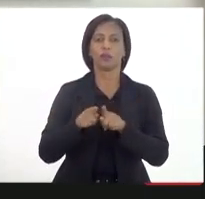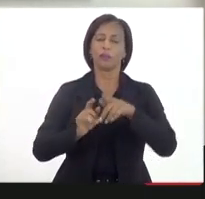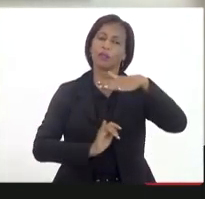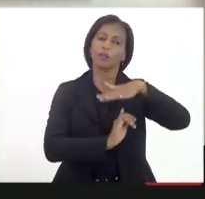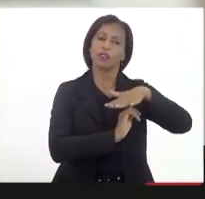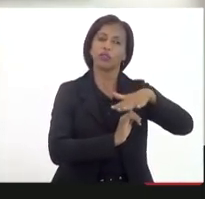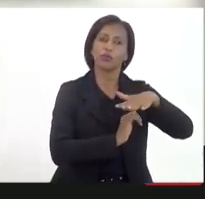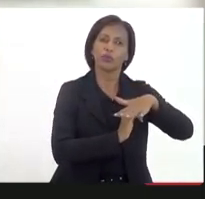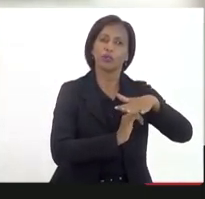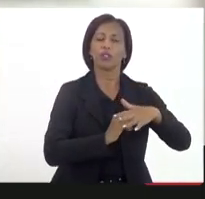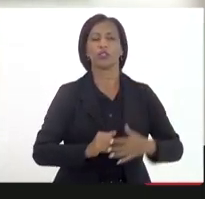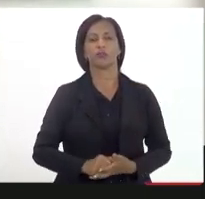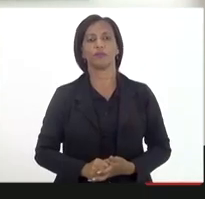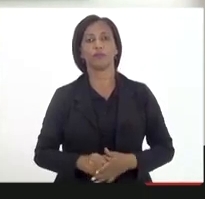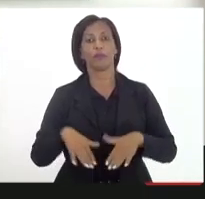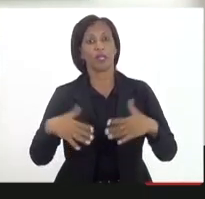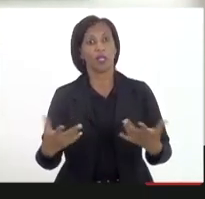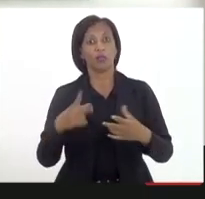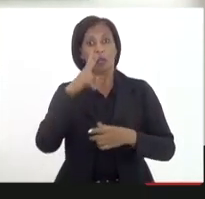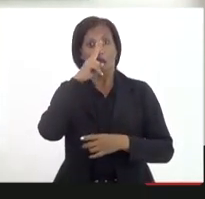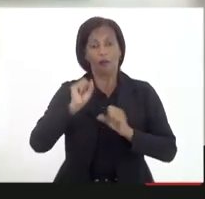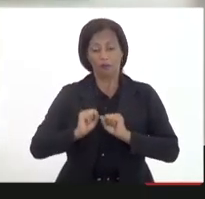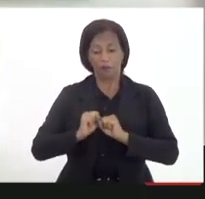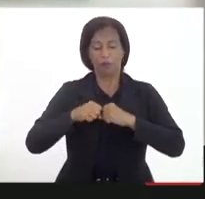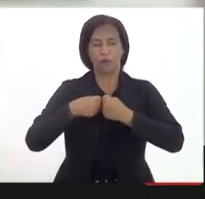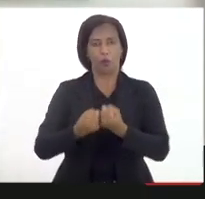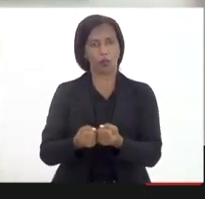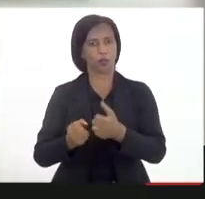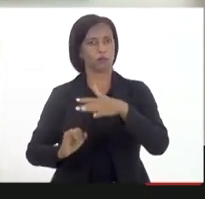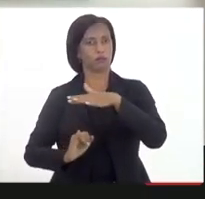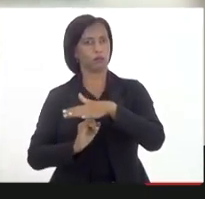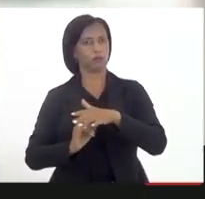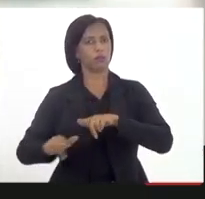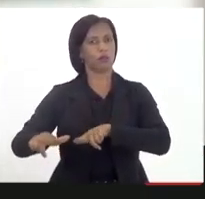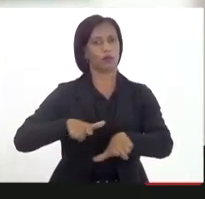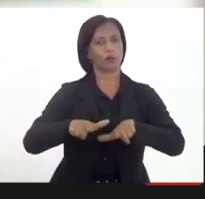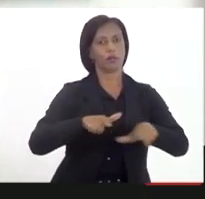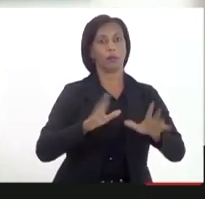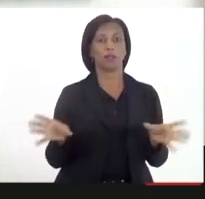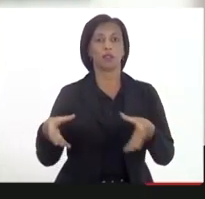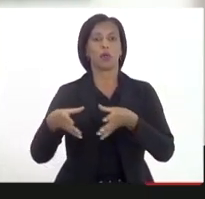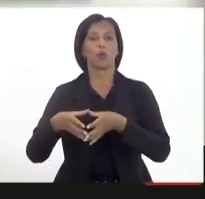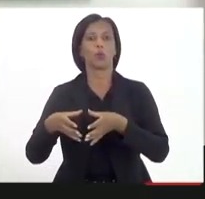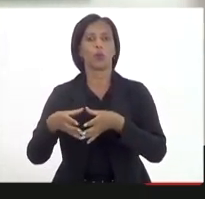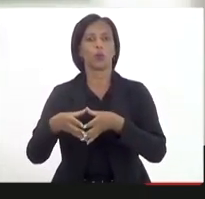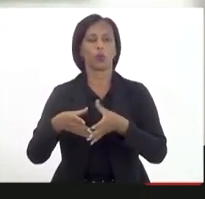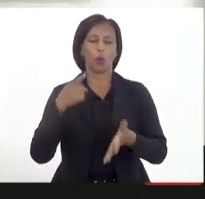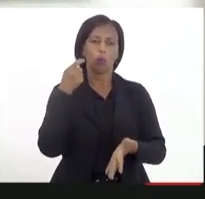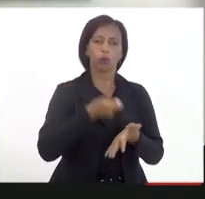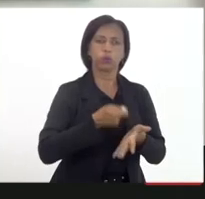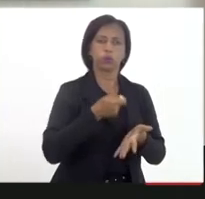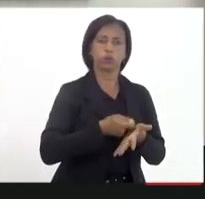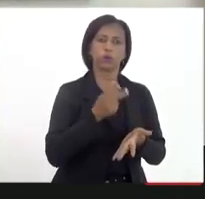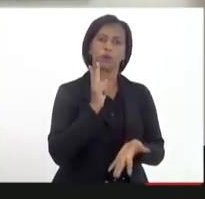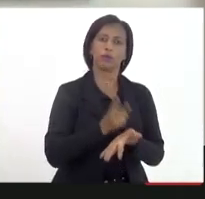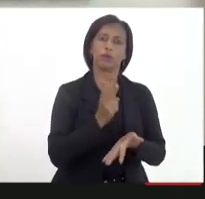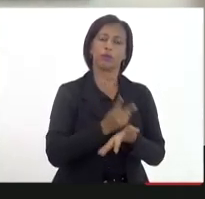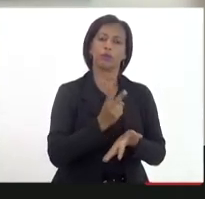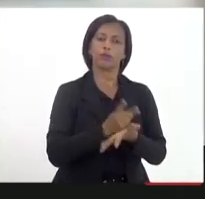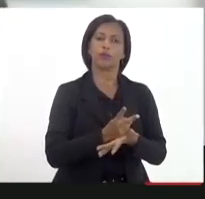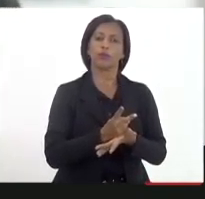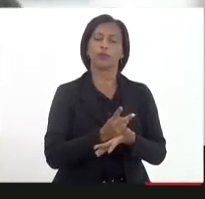das instituições então isso dá mais força institucional nosso trabalho é um grupo de trabalho de uma comissão permanente da casa e